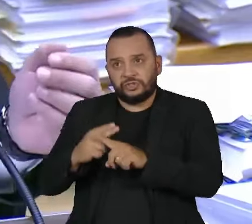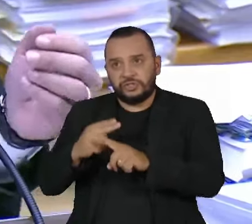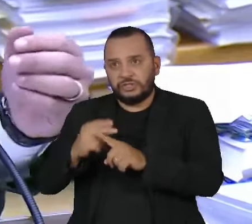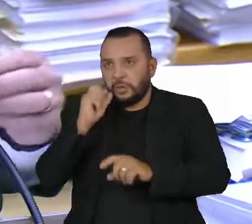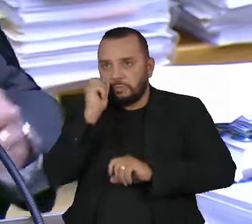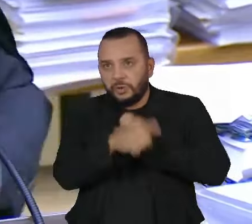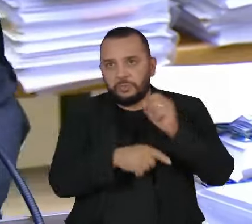mora